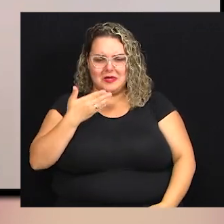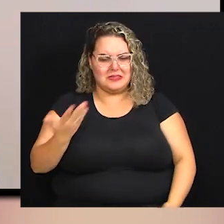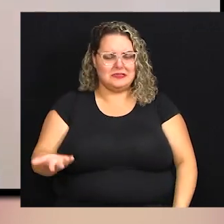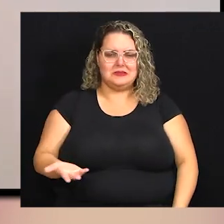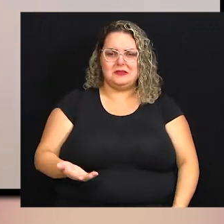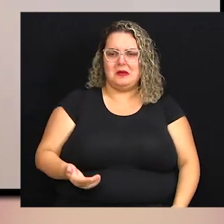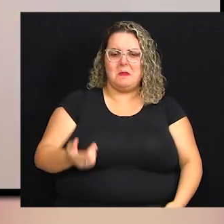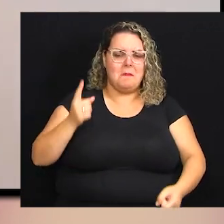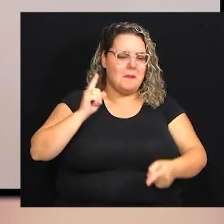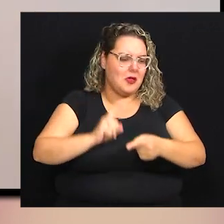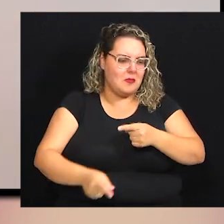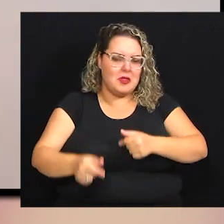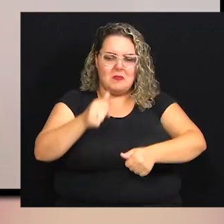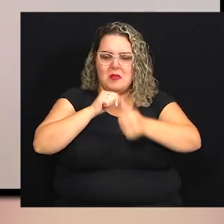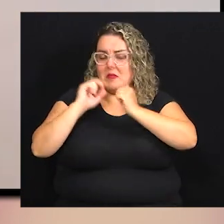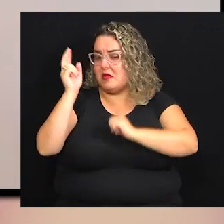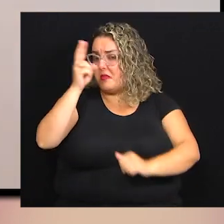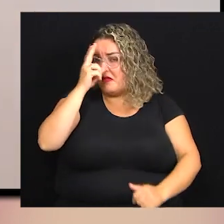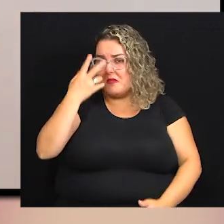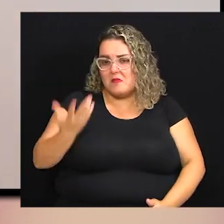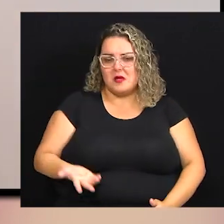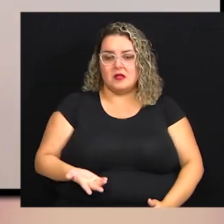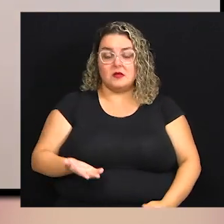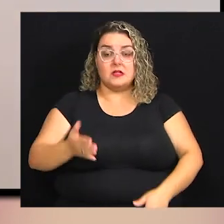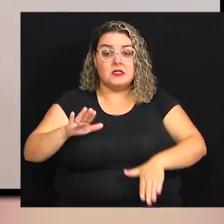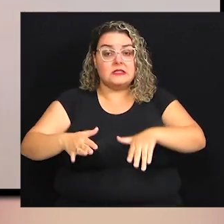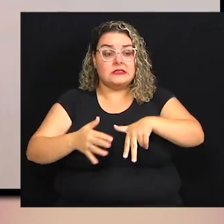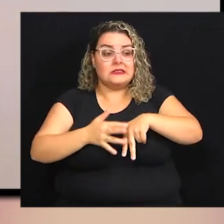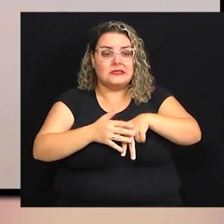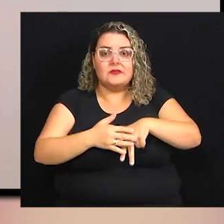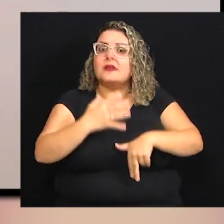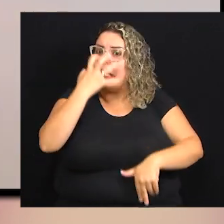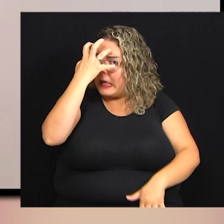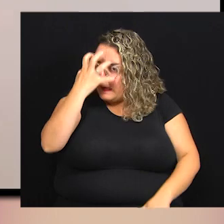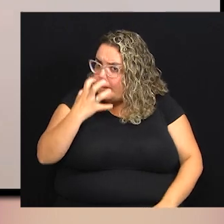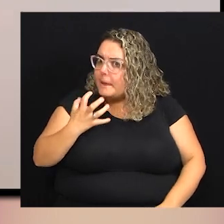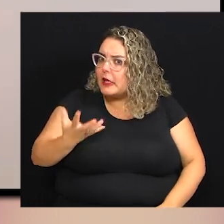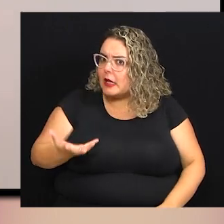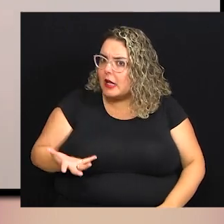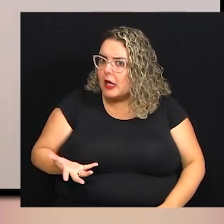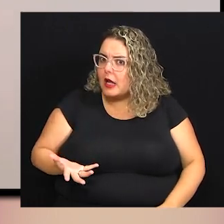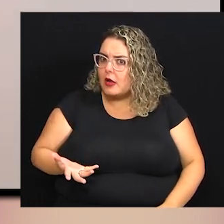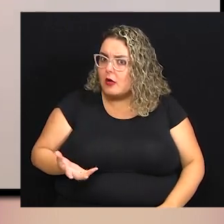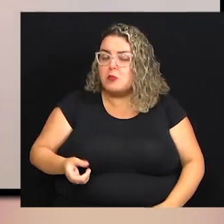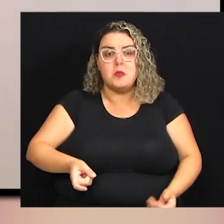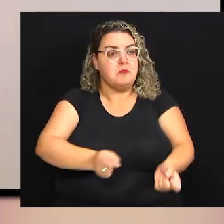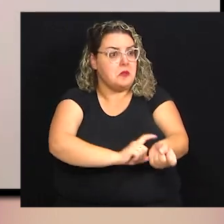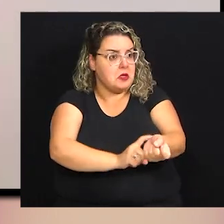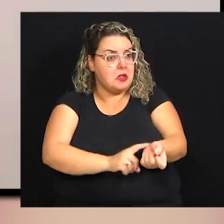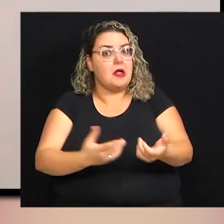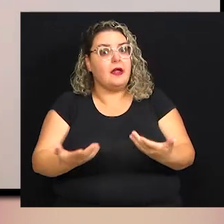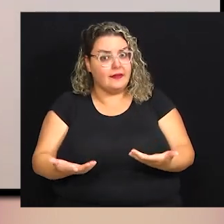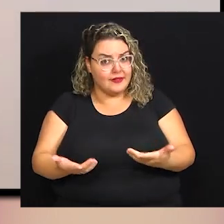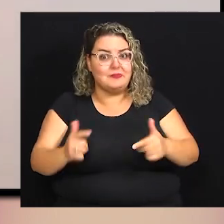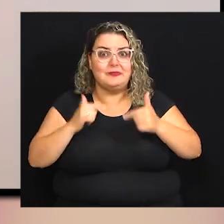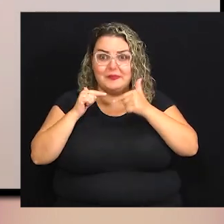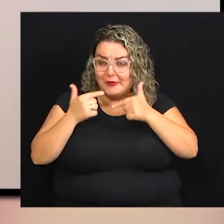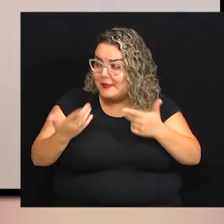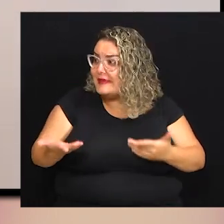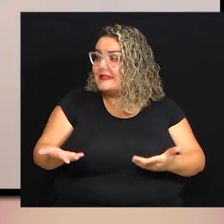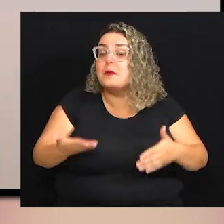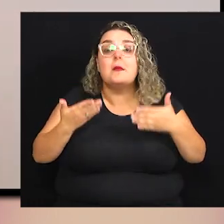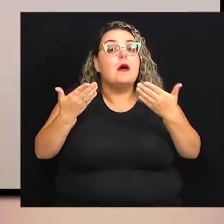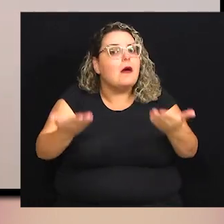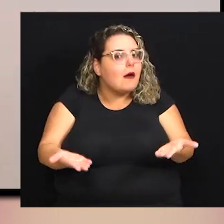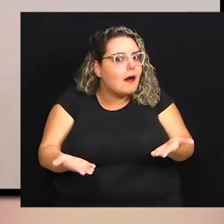açúcar, de proibir a bebida alcoólica, né, e às vezes o paciente fica bravo, ele fica nervoso, e aí